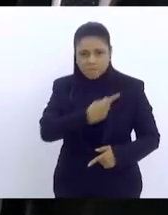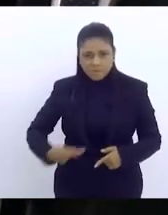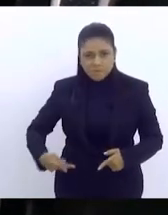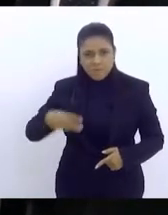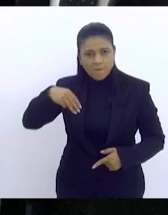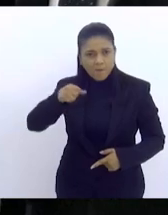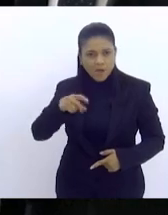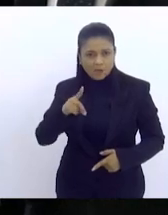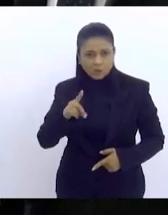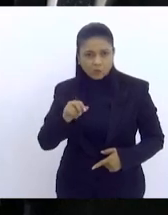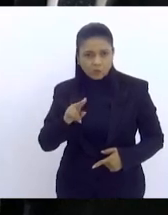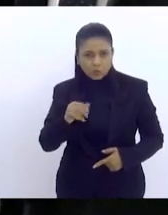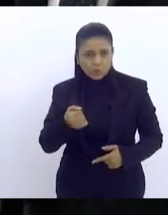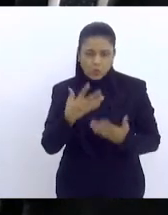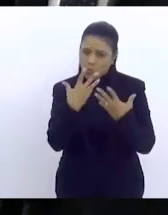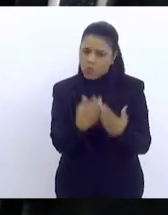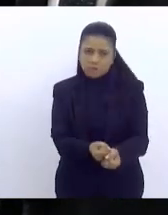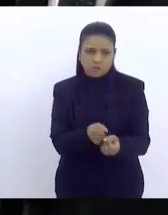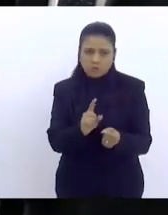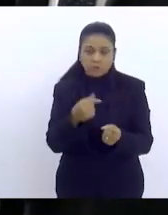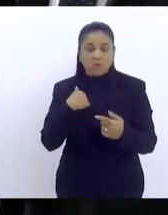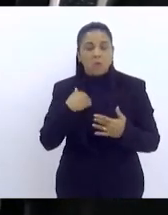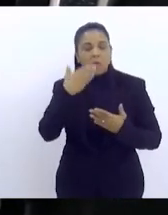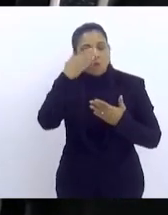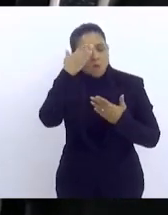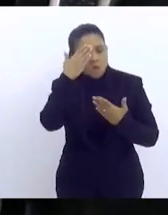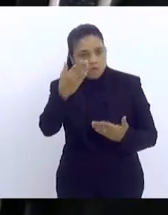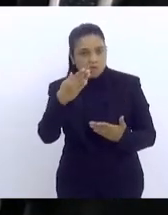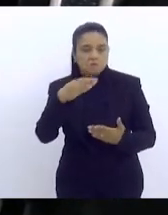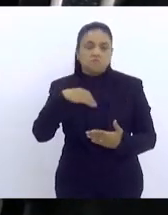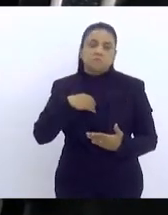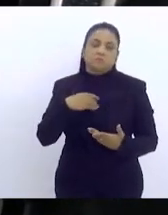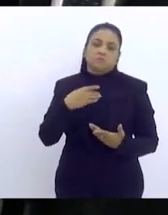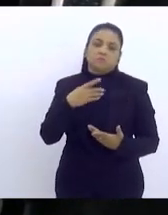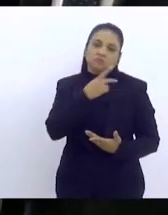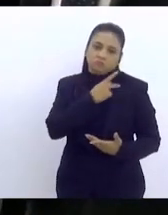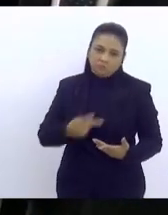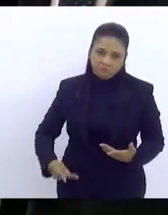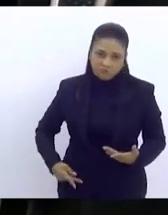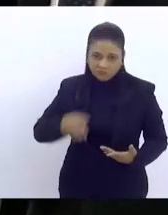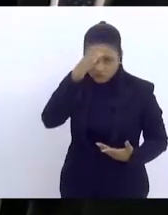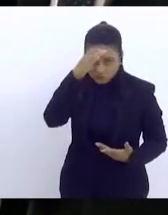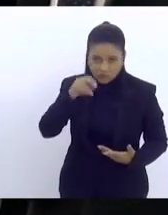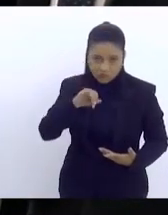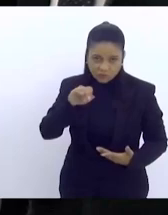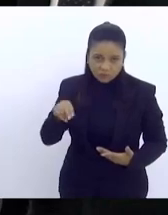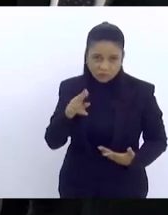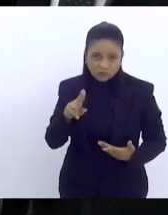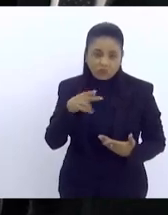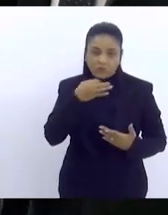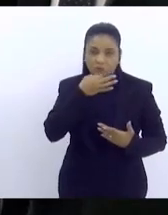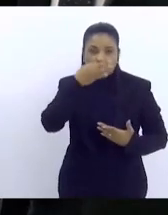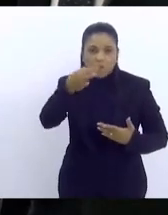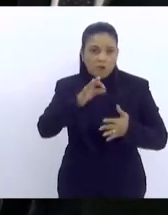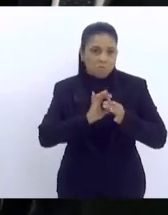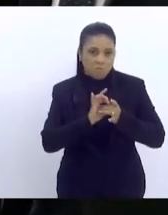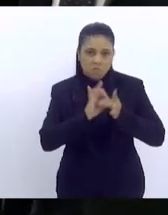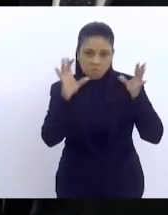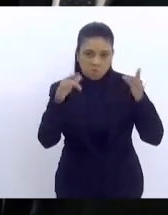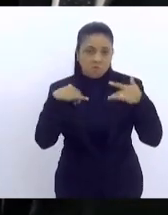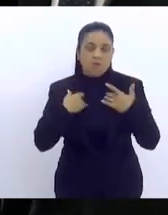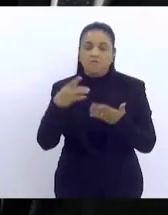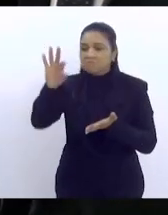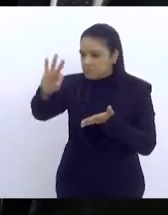agiu Muito obrigado pela possibilidade de falar aquilo que eu penso e Anderson Conte com a minha assinatura e deputada